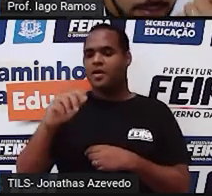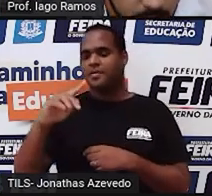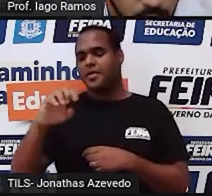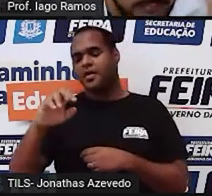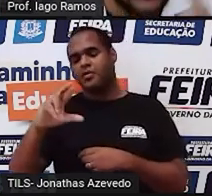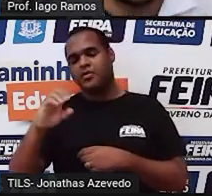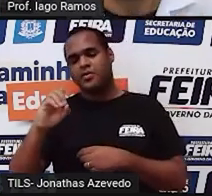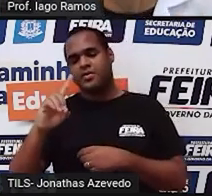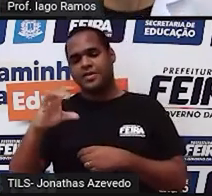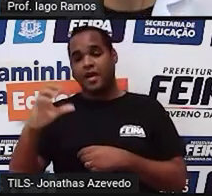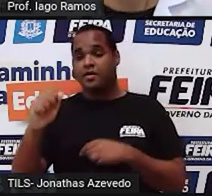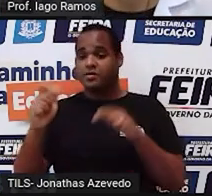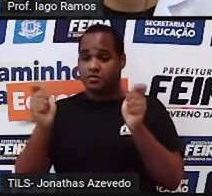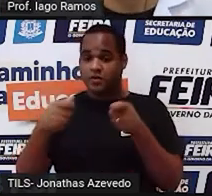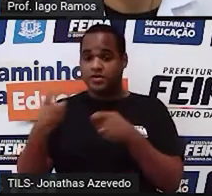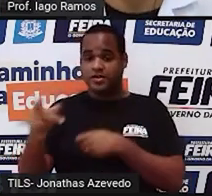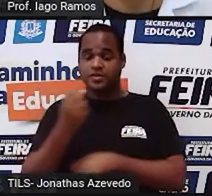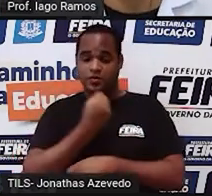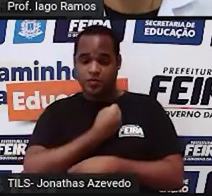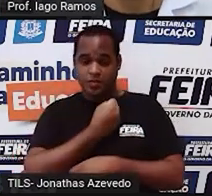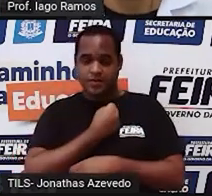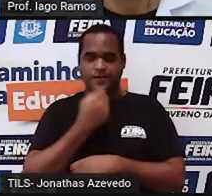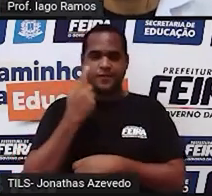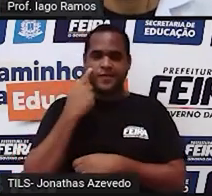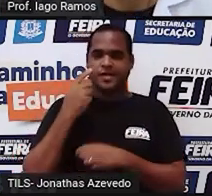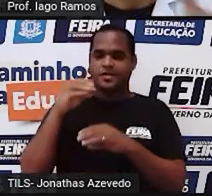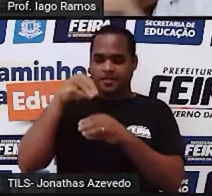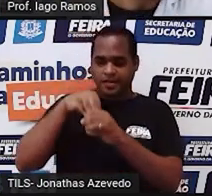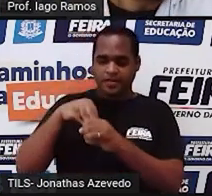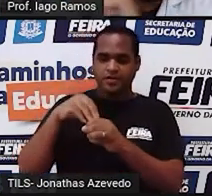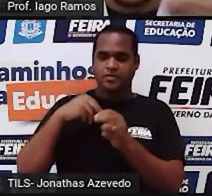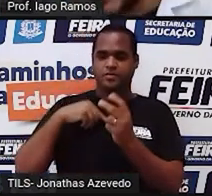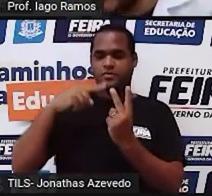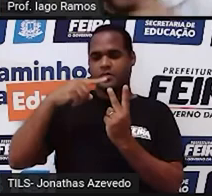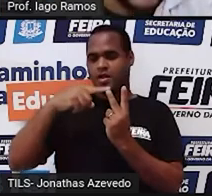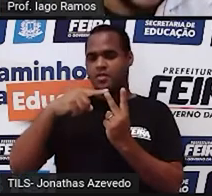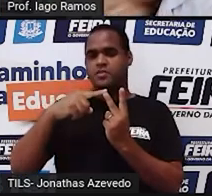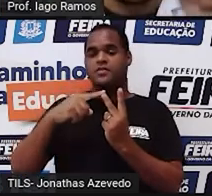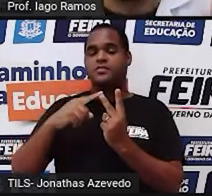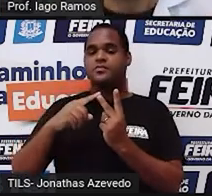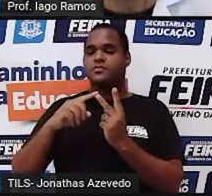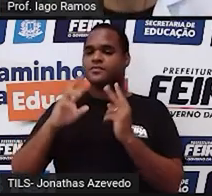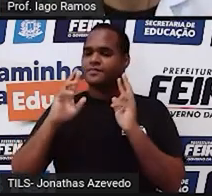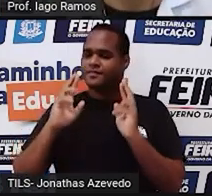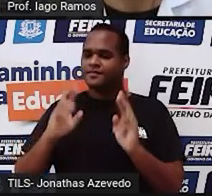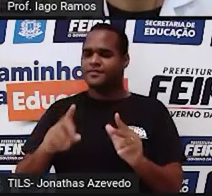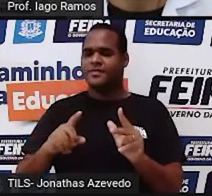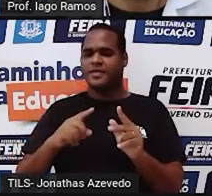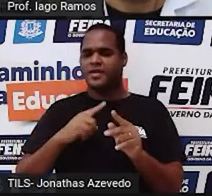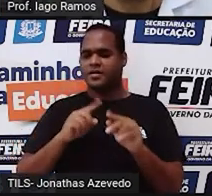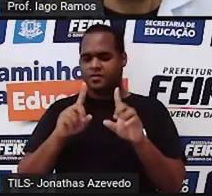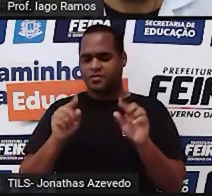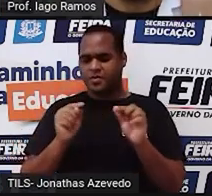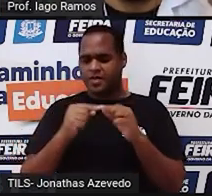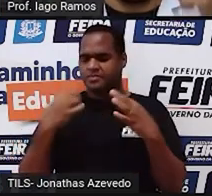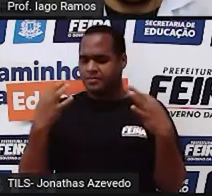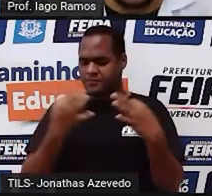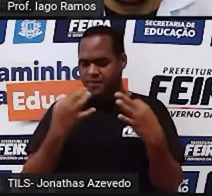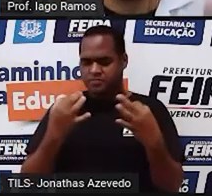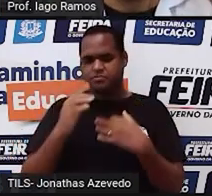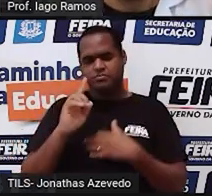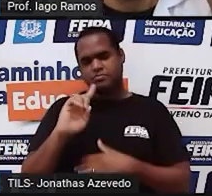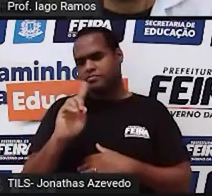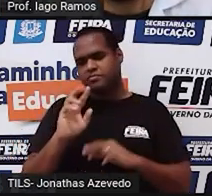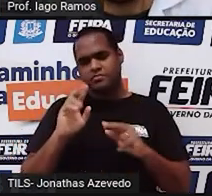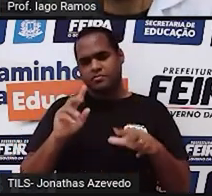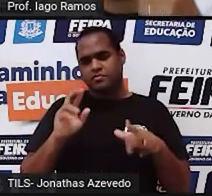Aquele número que tá dentro do símbolo da raiz não é quadrado perfeito são